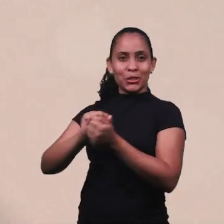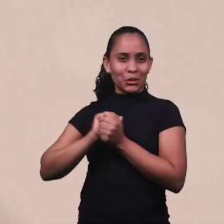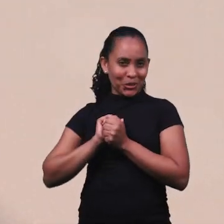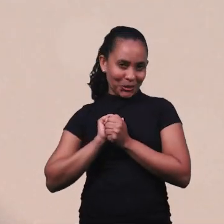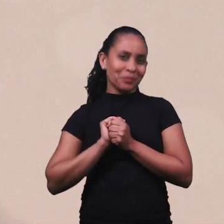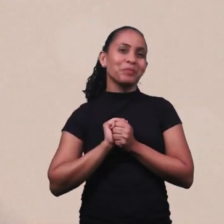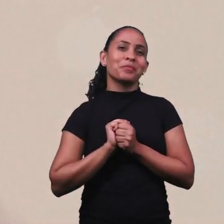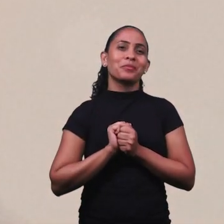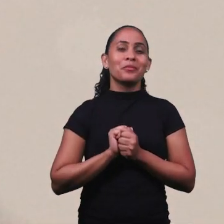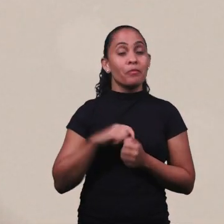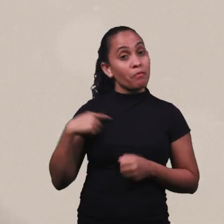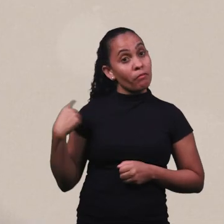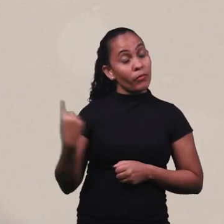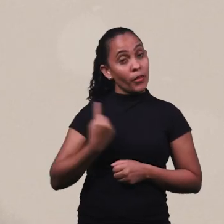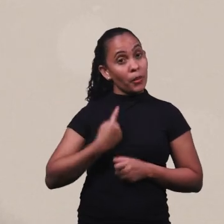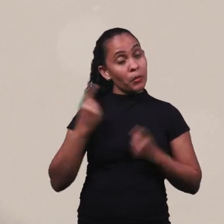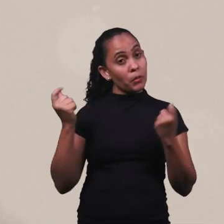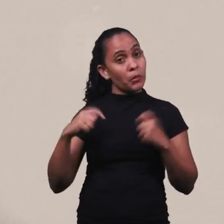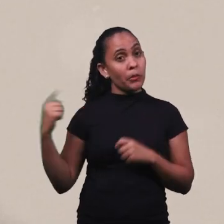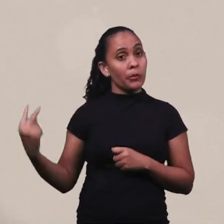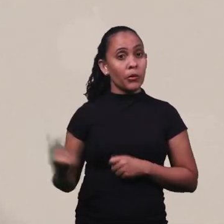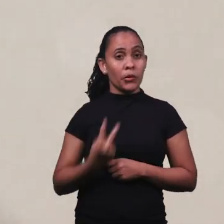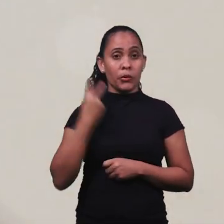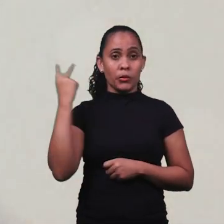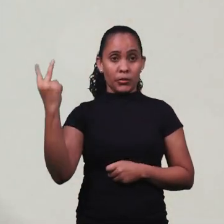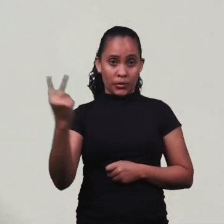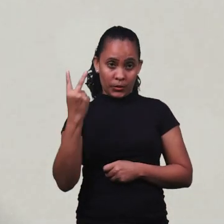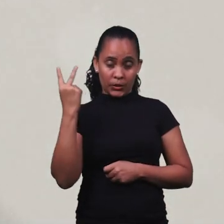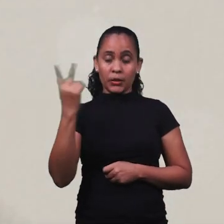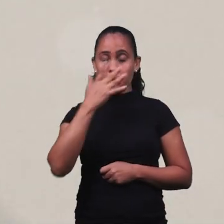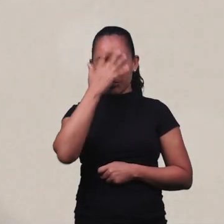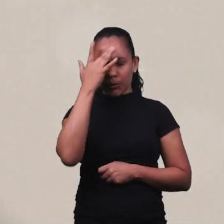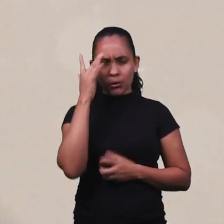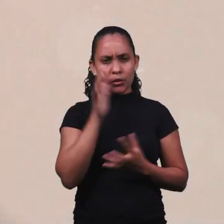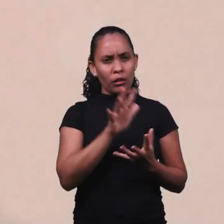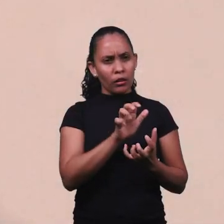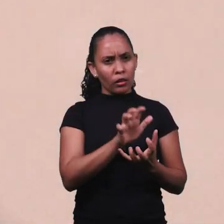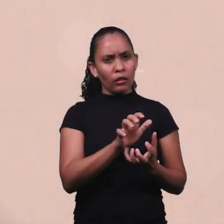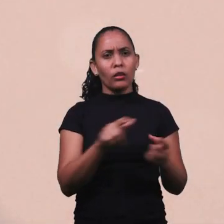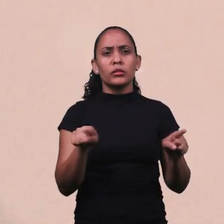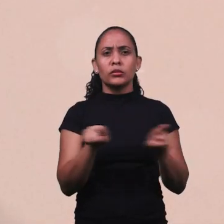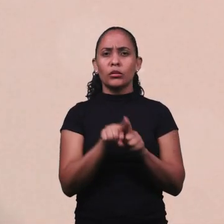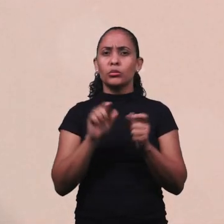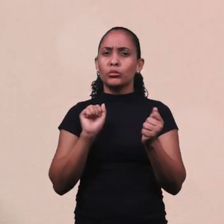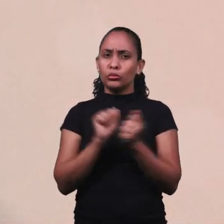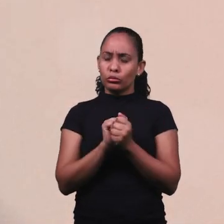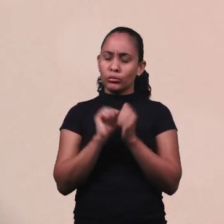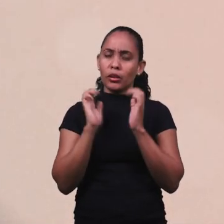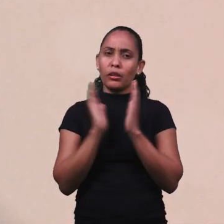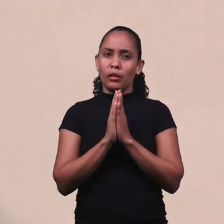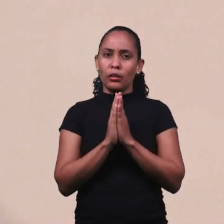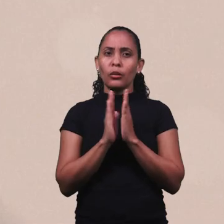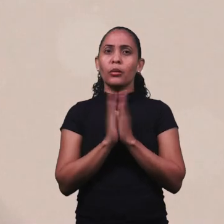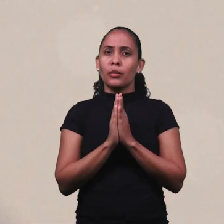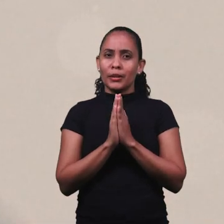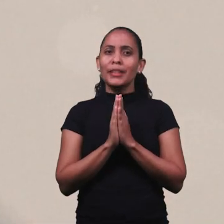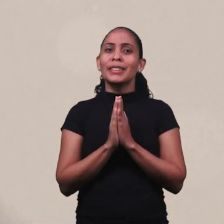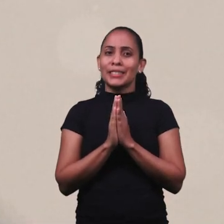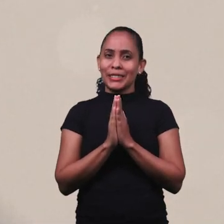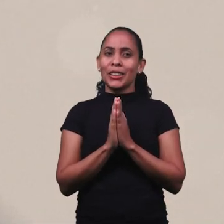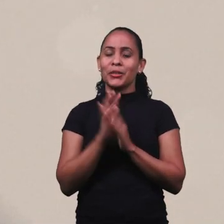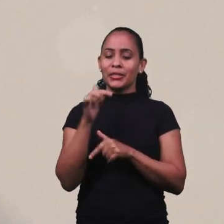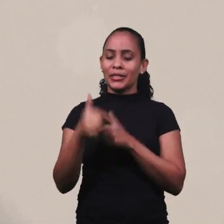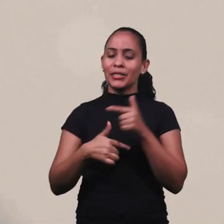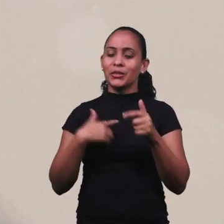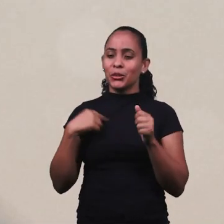conosco. Queridos, que possamos valorizar os nossos idosos, que possamos estar juntos com eles em oração, ombro a